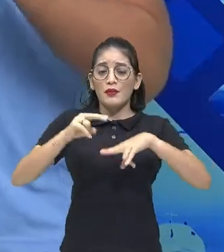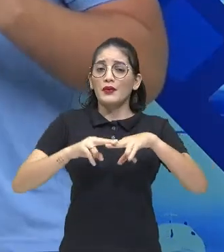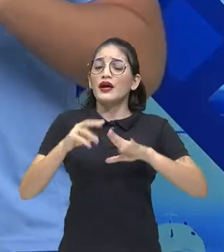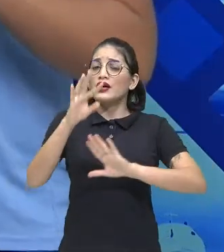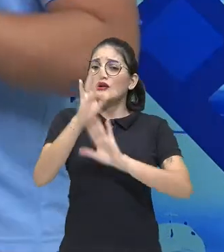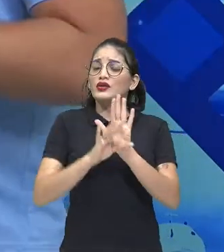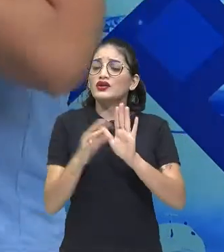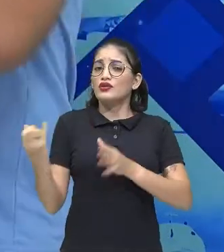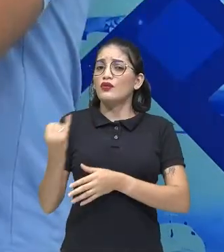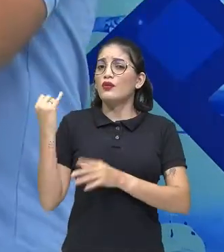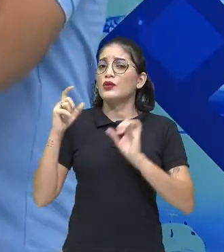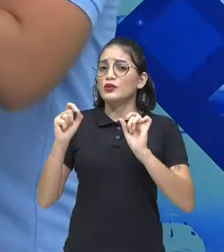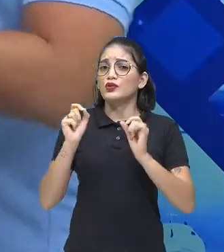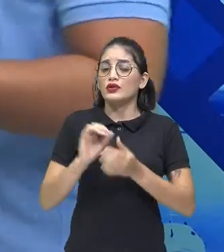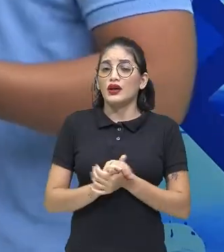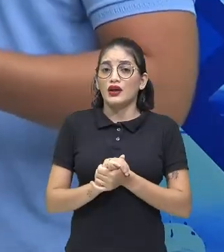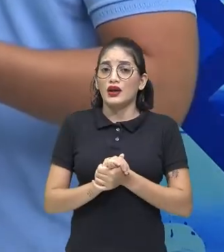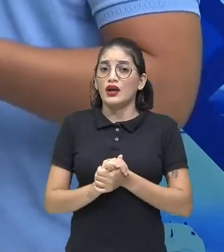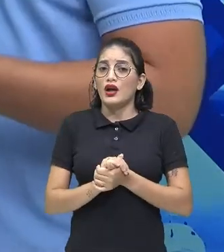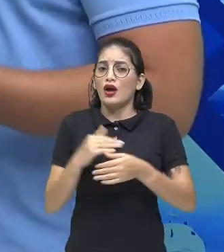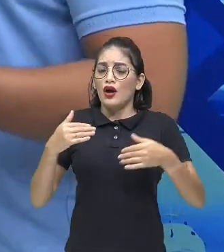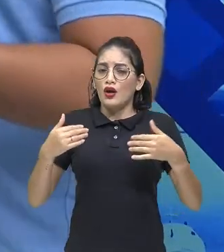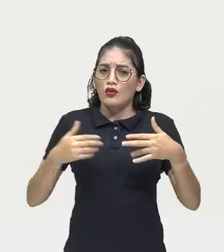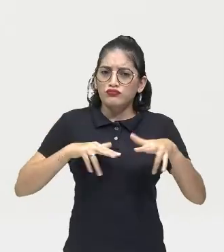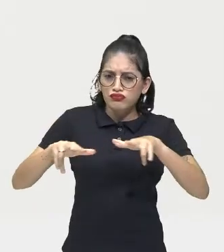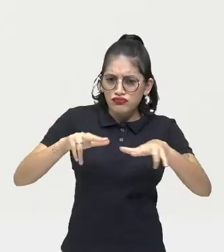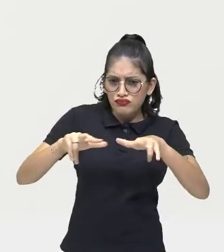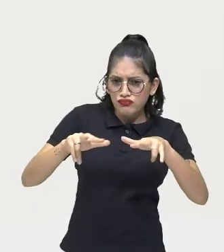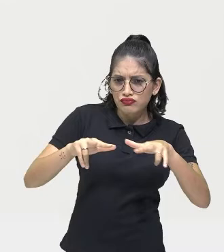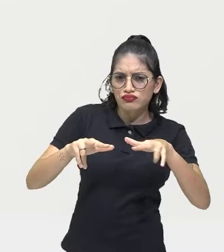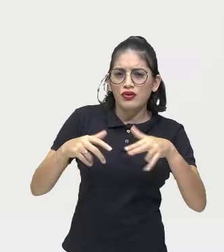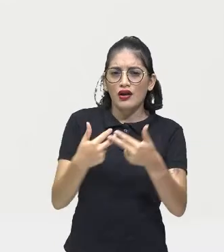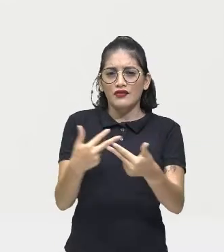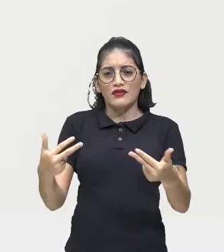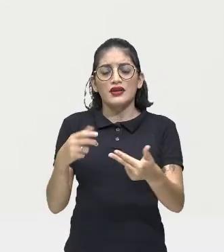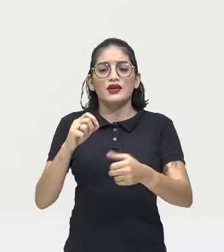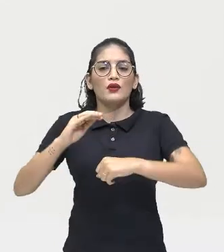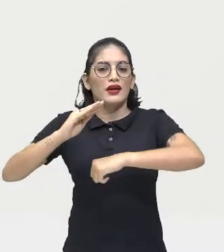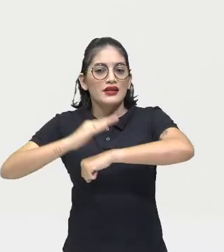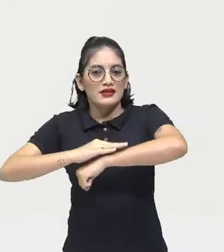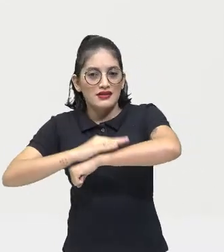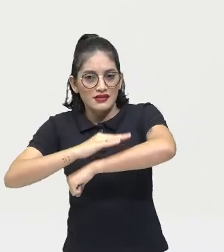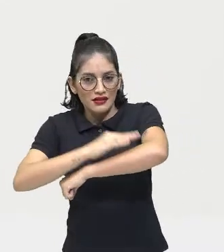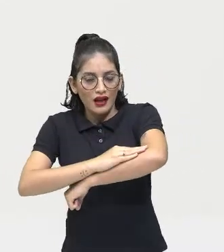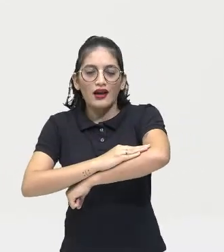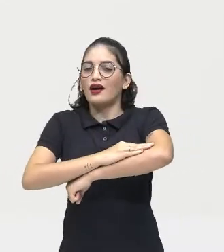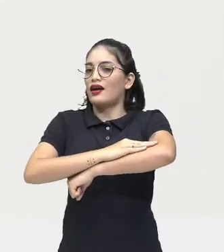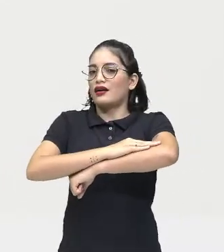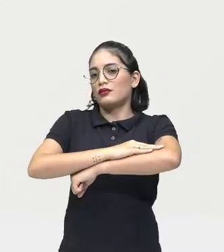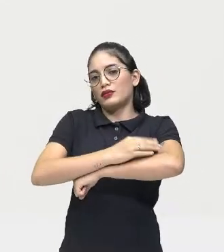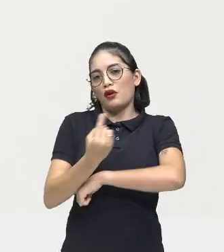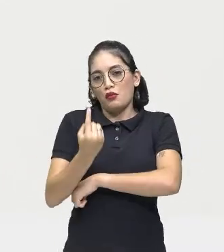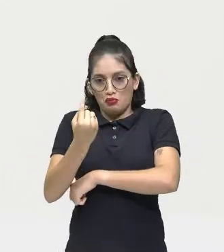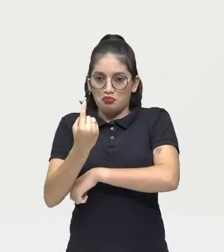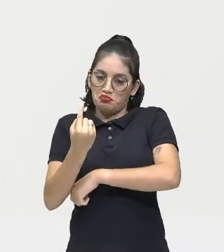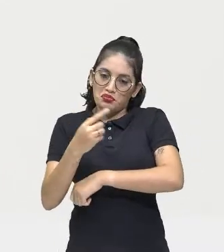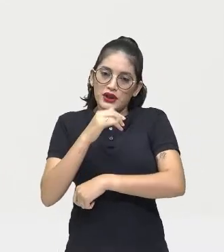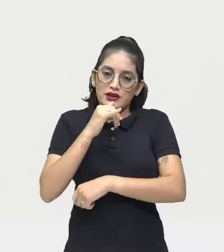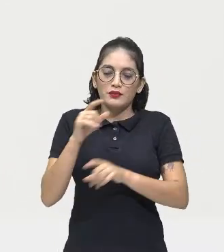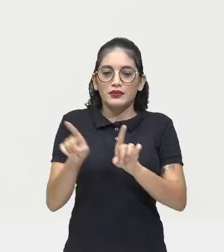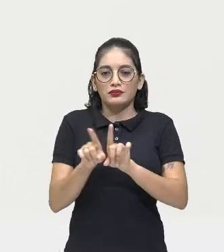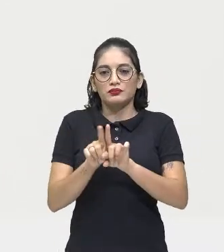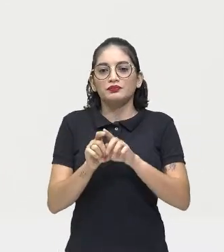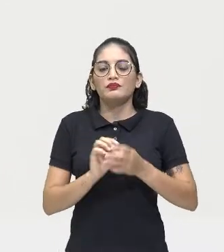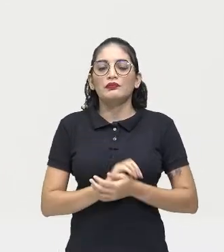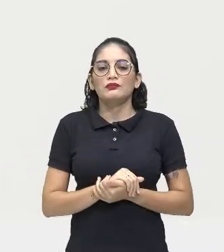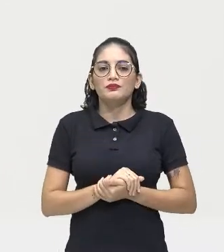informação sobre quem? Sobre os anfíbios, que são exatamente sapos, né? Sapos são um dos anfíbios. Observe que